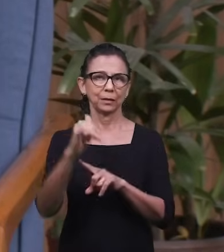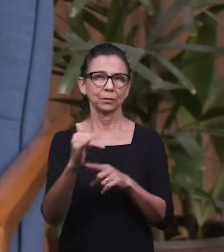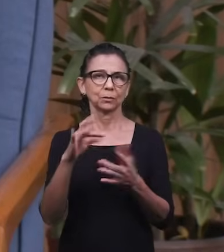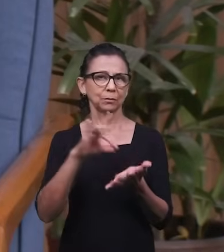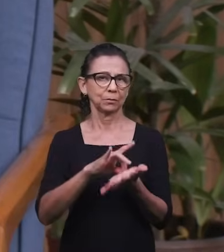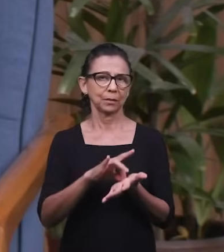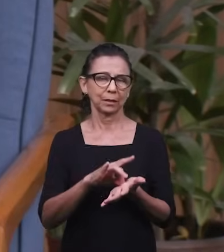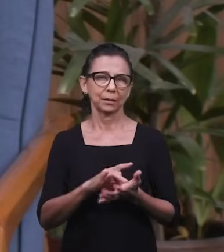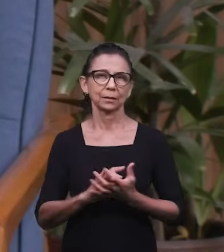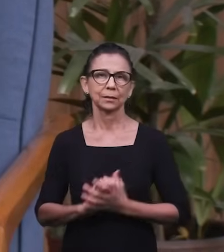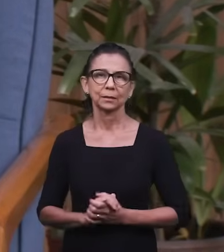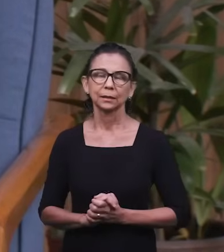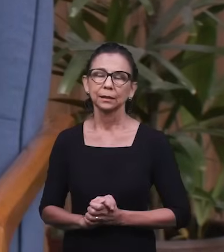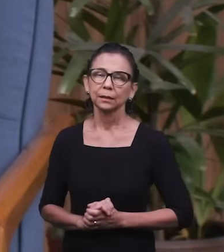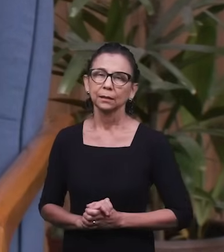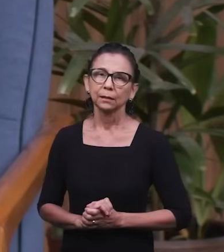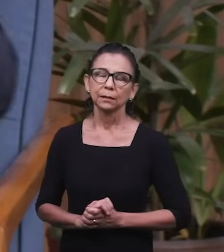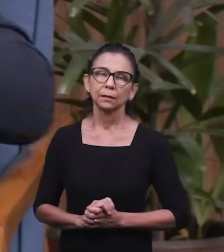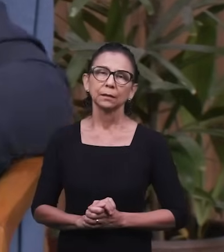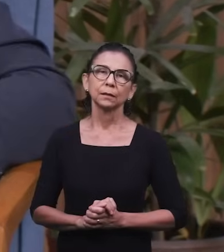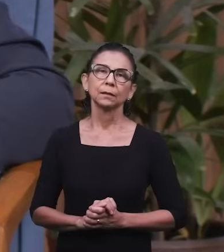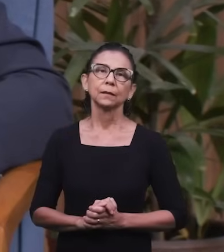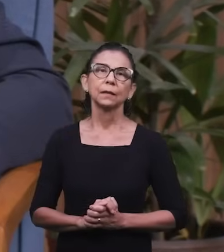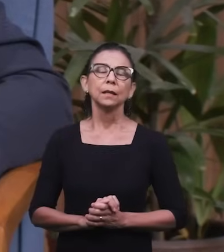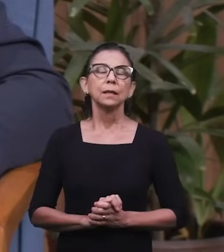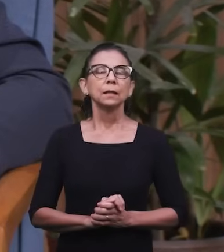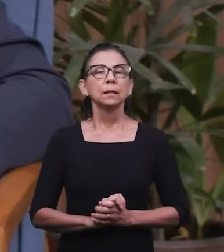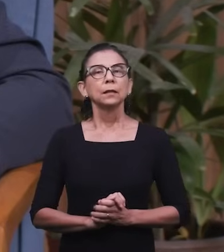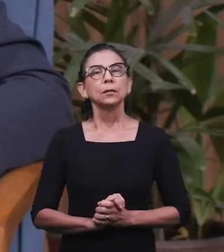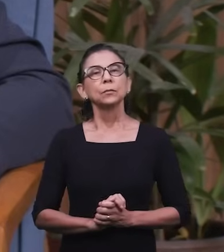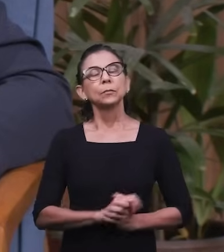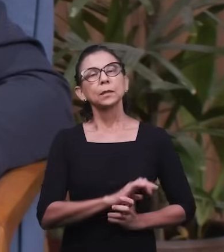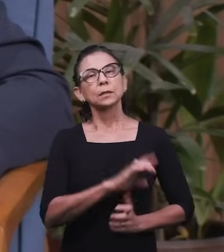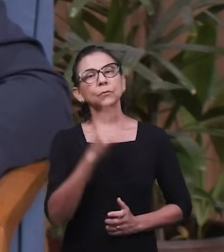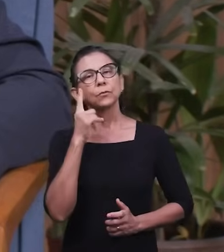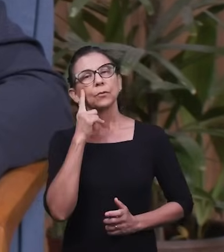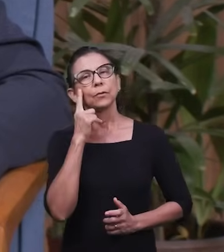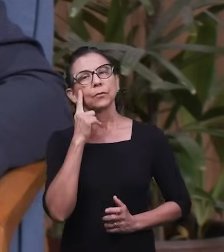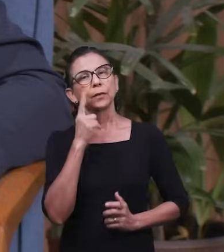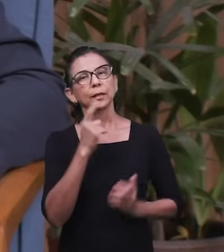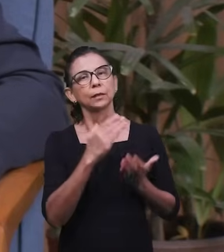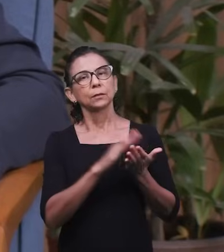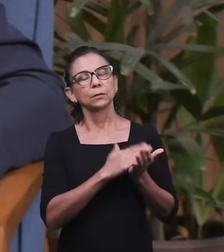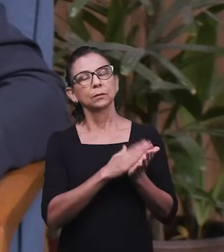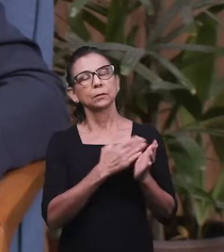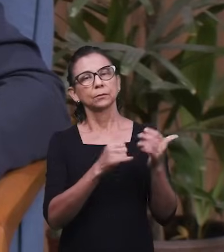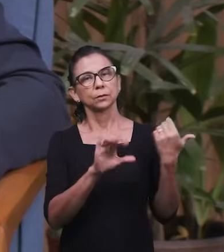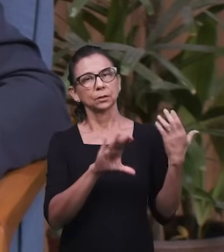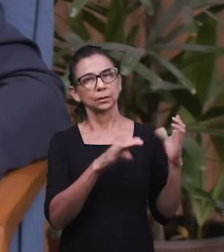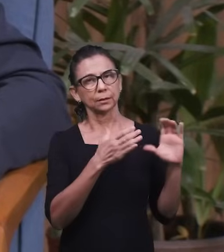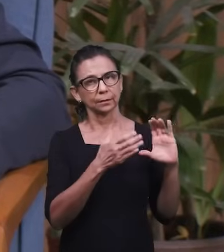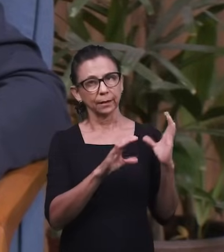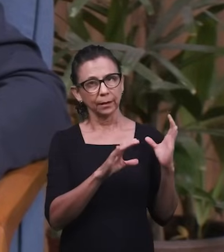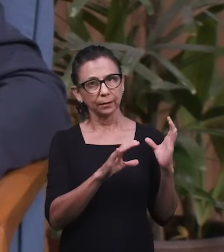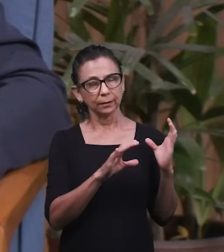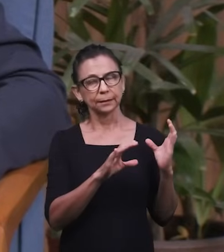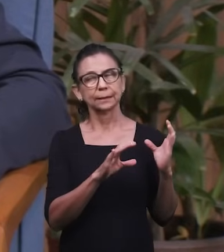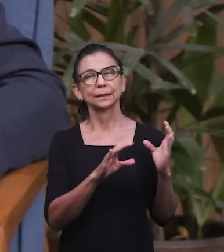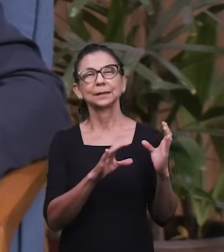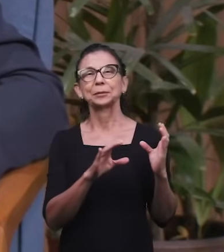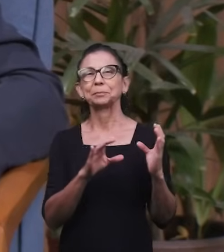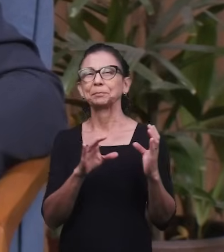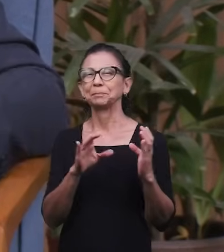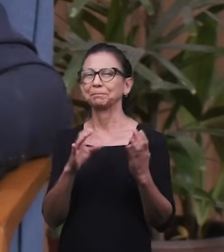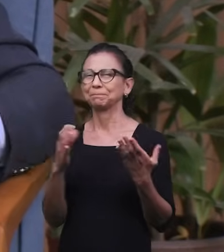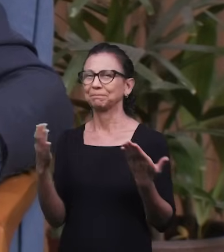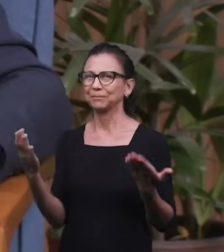que vocês colocaram e traz para dentro do livro de Cantares, né? E daquilo que nós estamos estudando no livro de Cantares, e